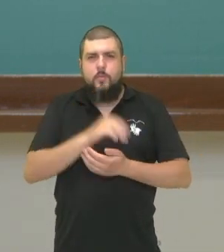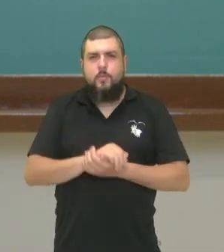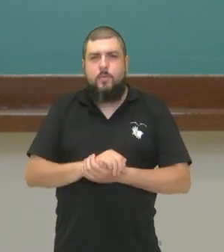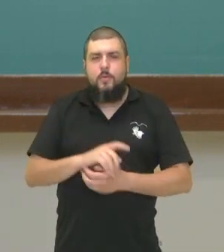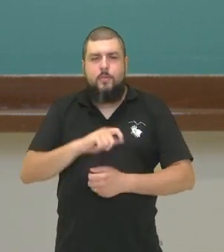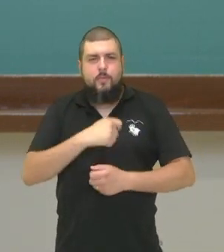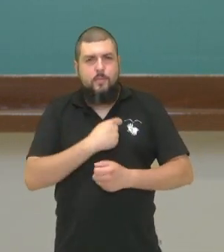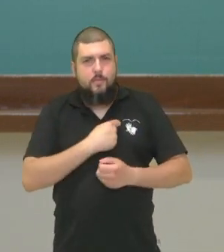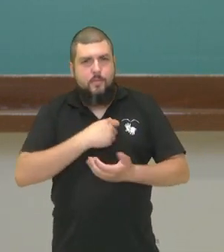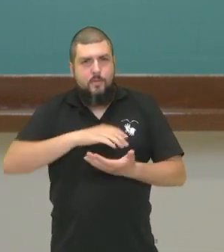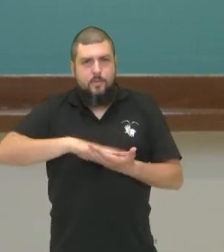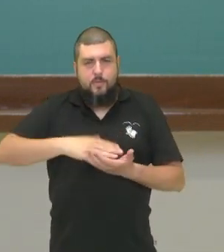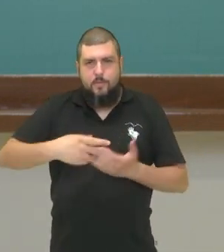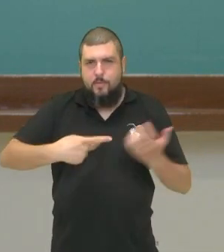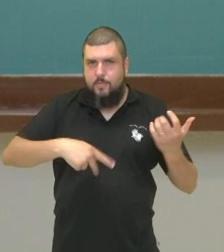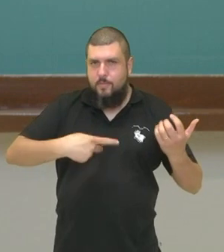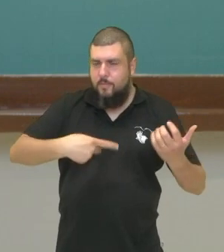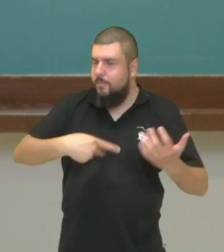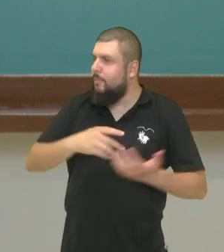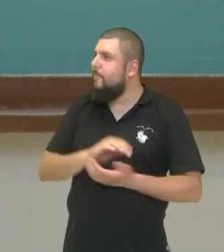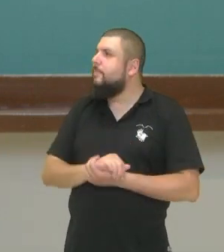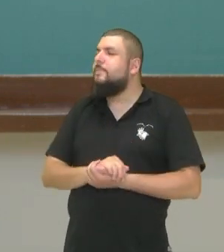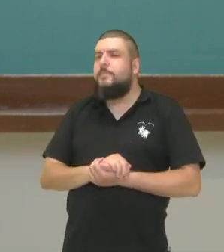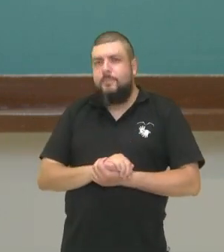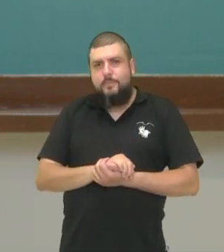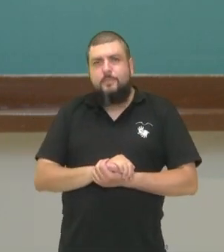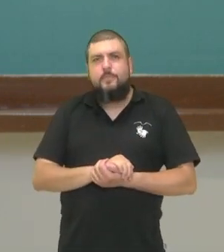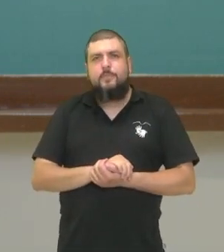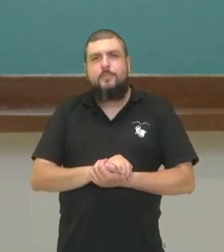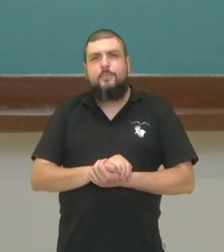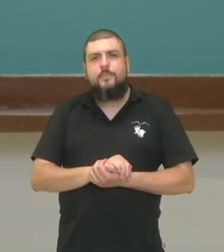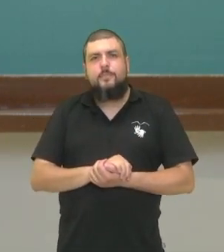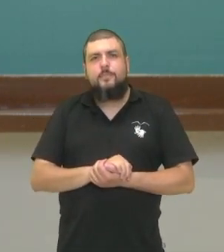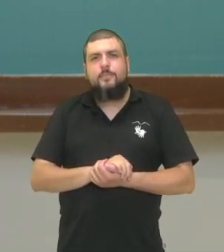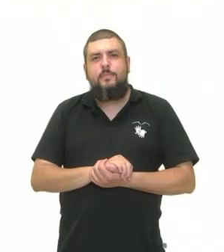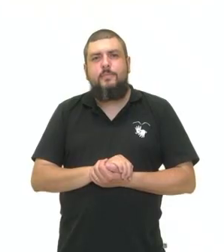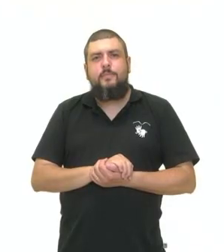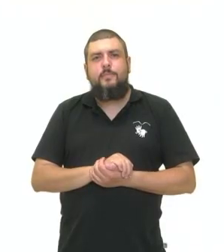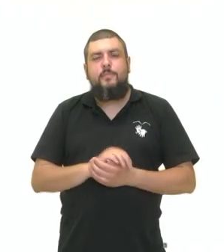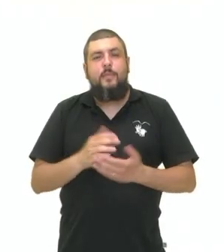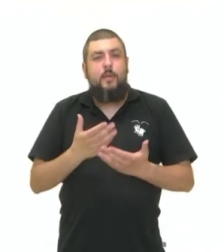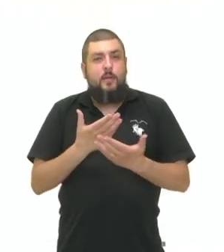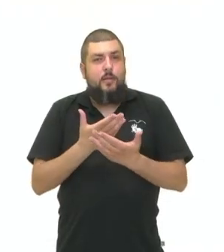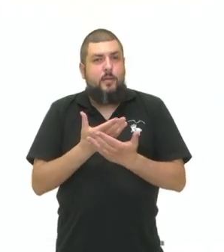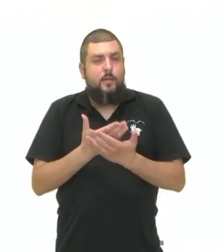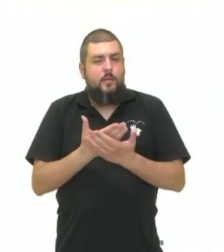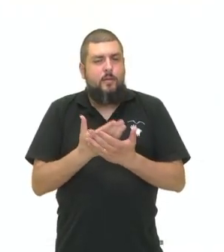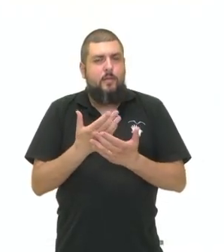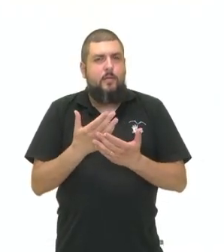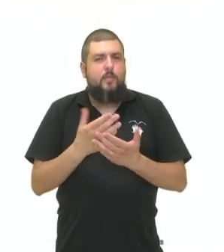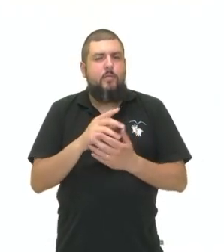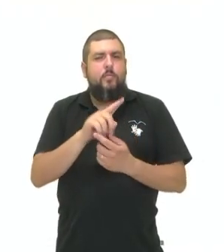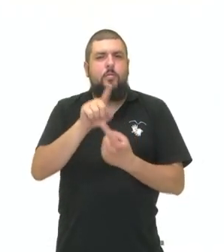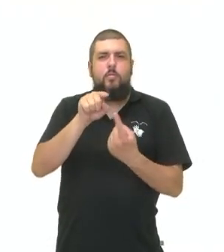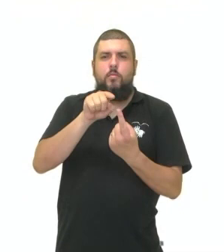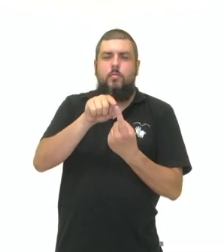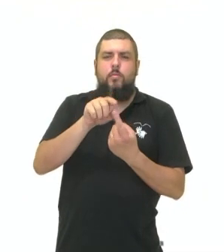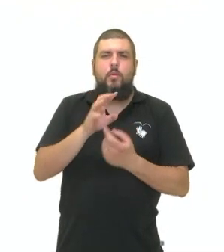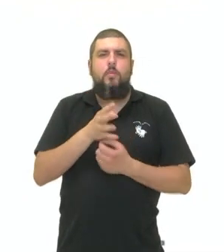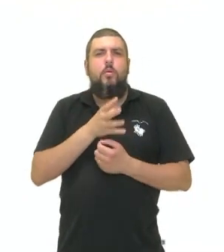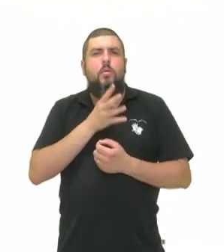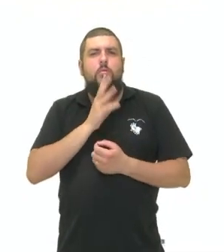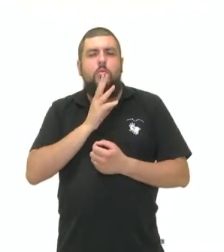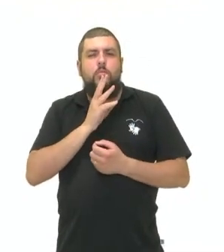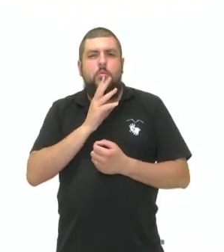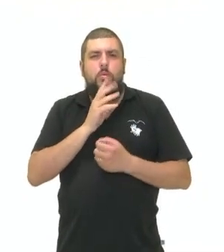nosso intérprete Paulo? Bom, os objetivos da aula são reconhecer a estrutura e funções do sistema